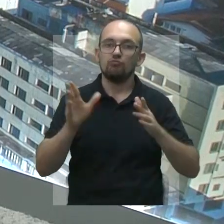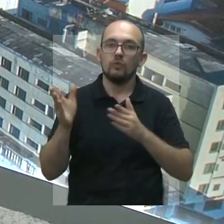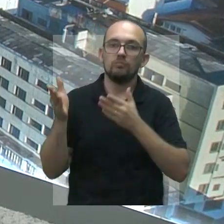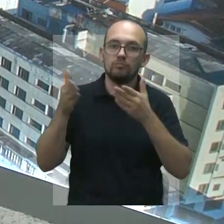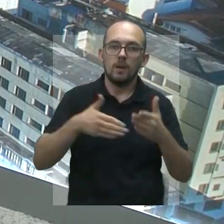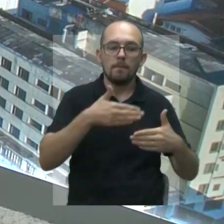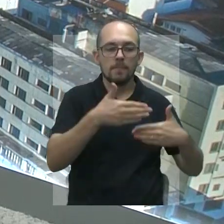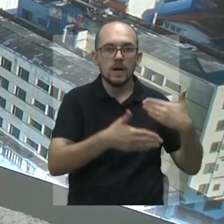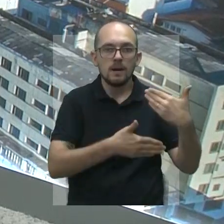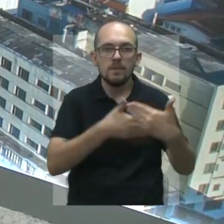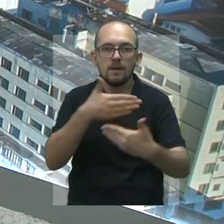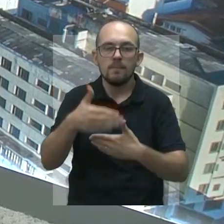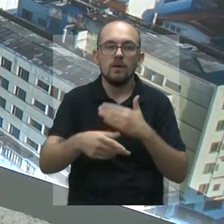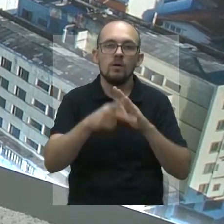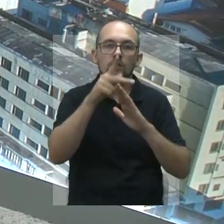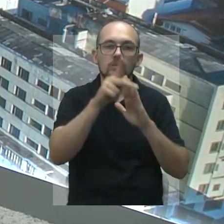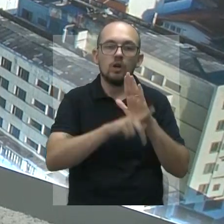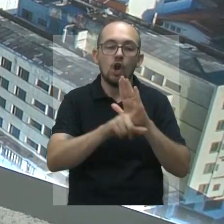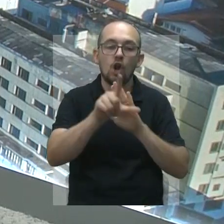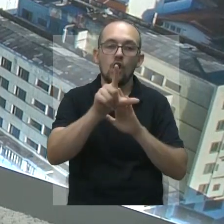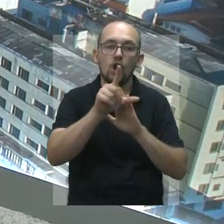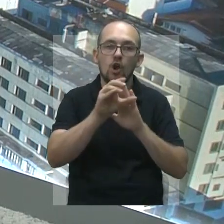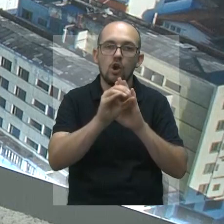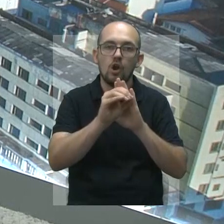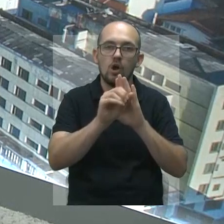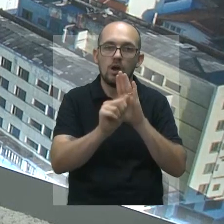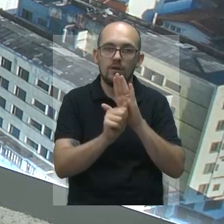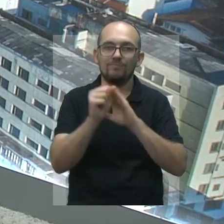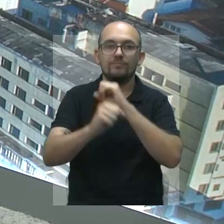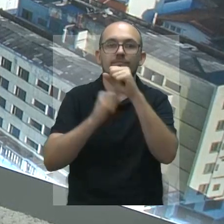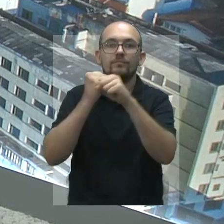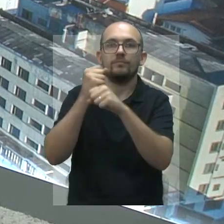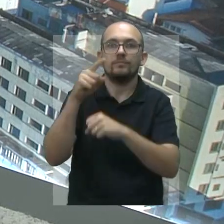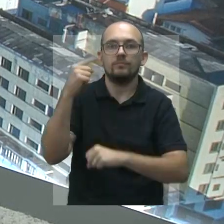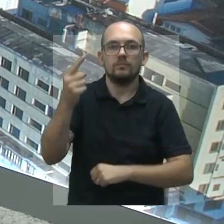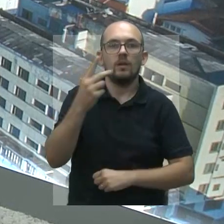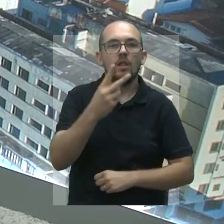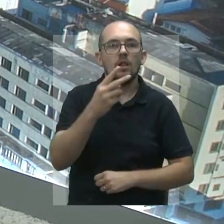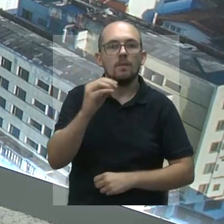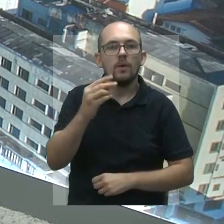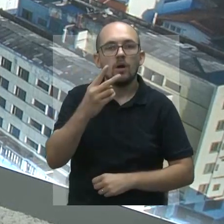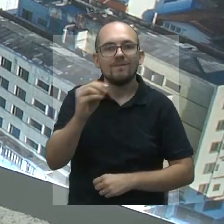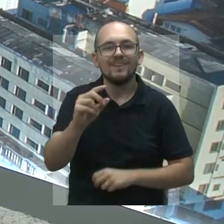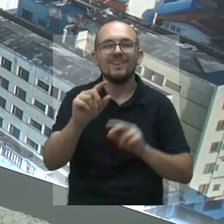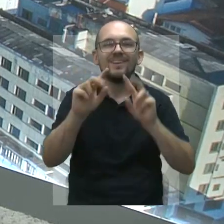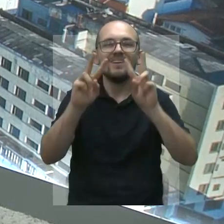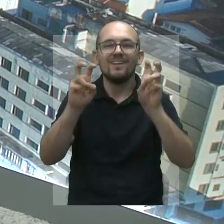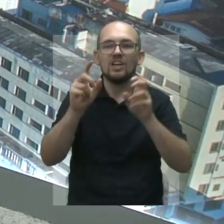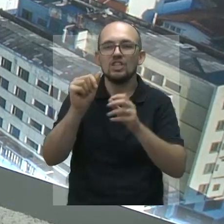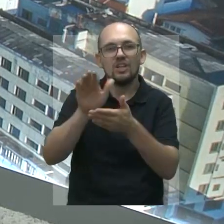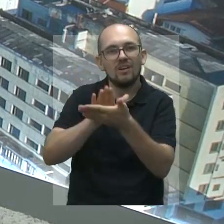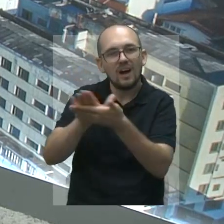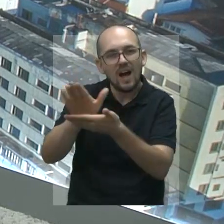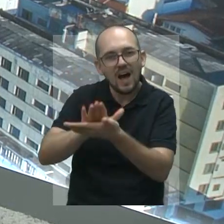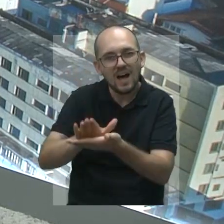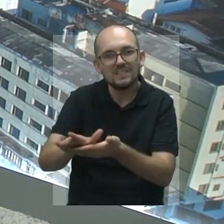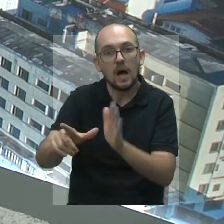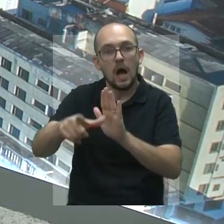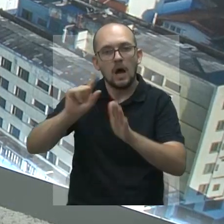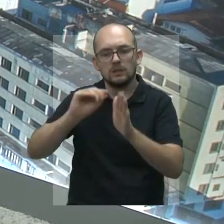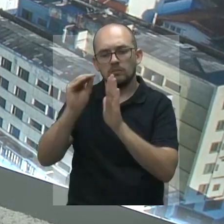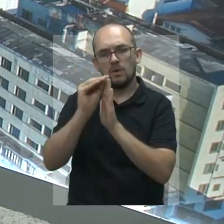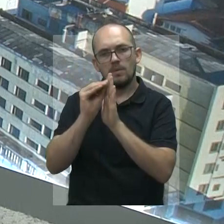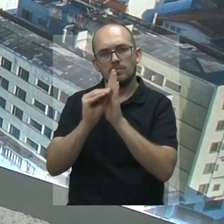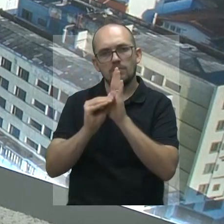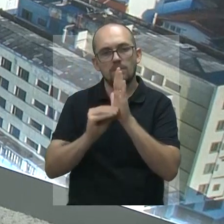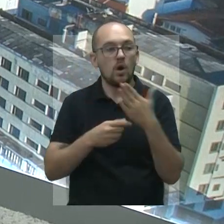lei orçamentária de 2020, a LOA, do próximo ano, que estima a receita e fixa as despesas, ou seja, estipula